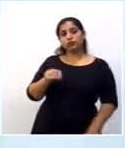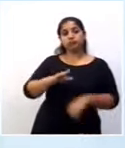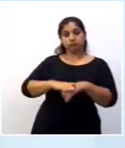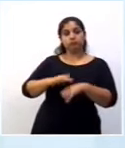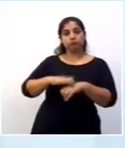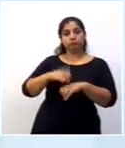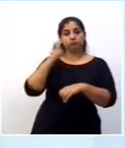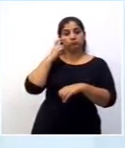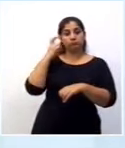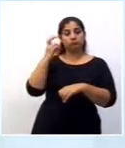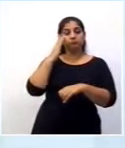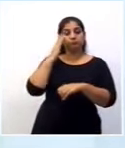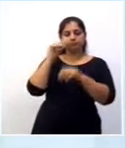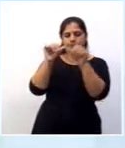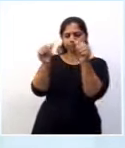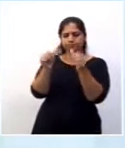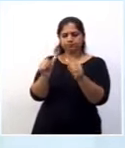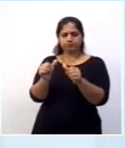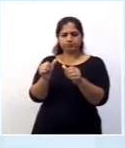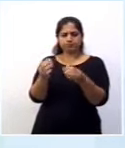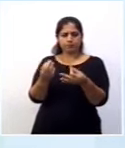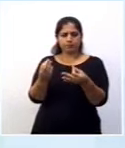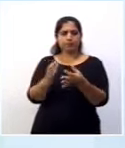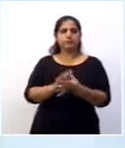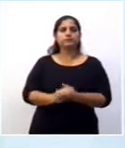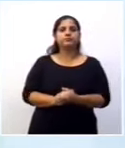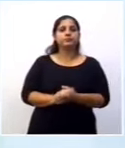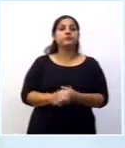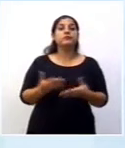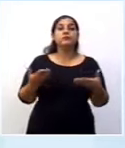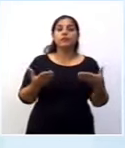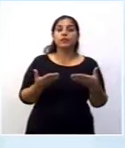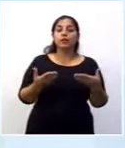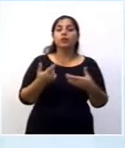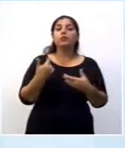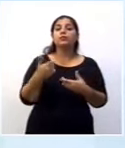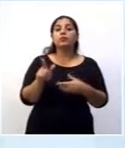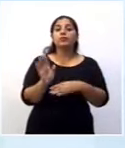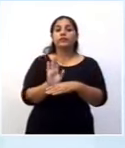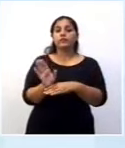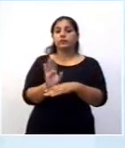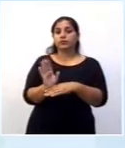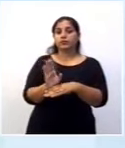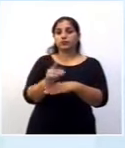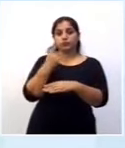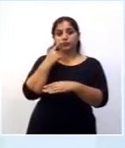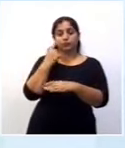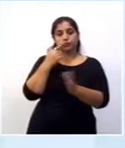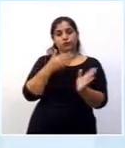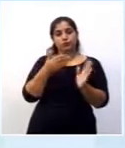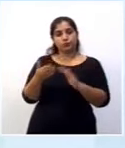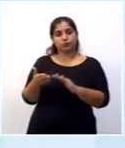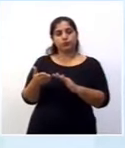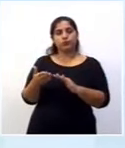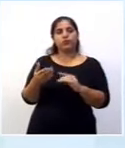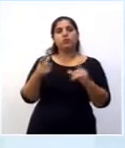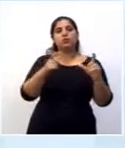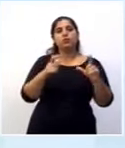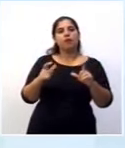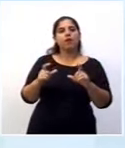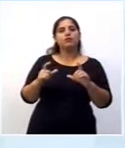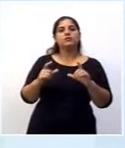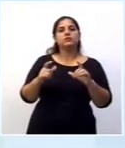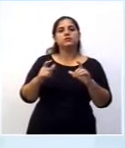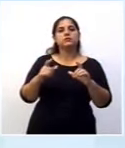mestre nessa arte. E agora nós vamos para um vídeo que mostra a paisagem